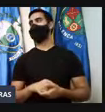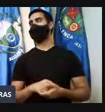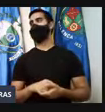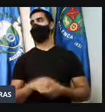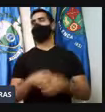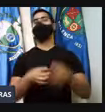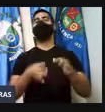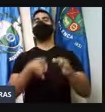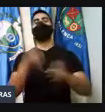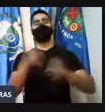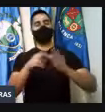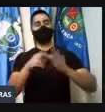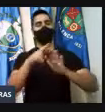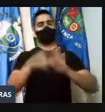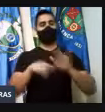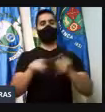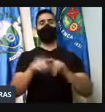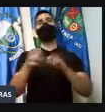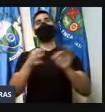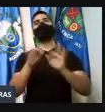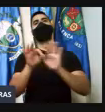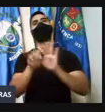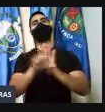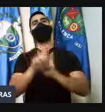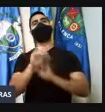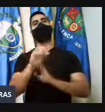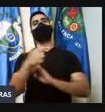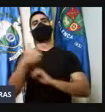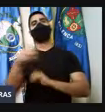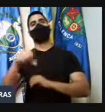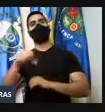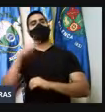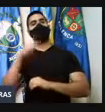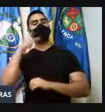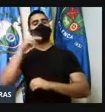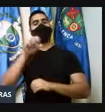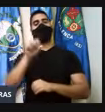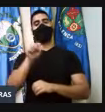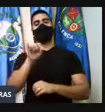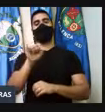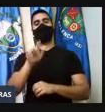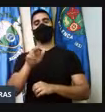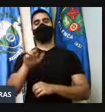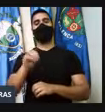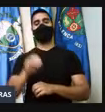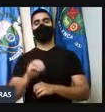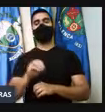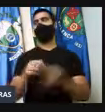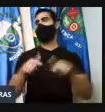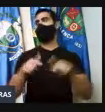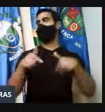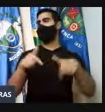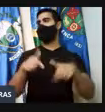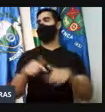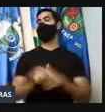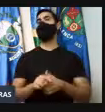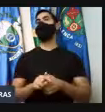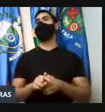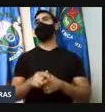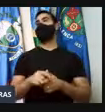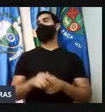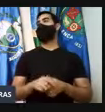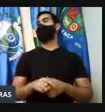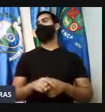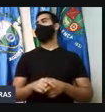Justiça e Redação ao projeto de resolução 029/2020, vereador Silvio Rogério Furtado da Graça. Fica concedido o título benemérito municipal ao